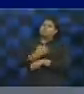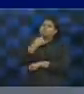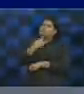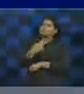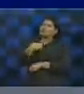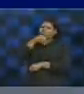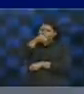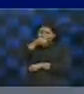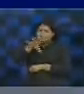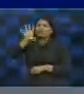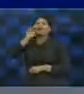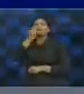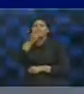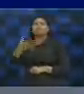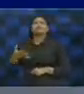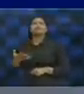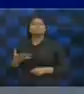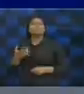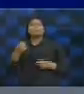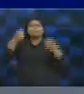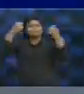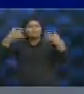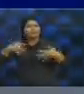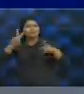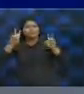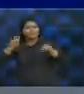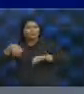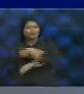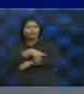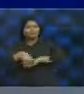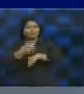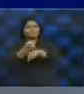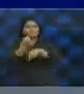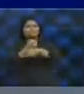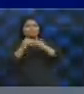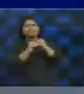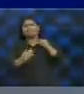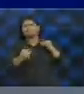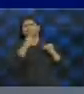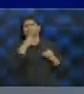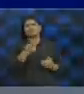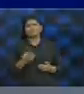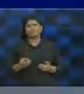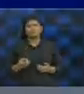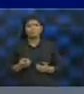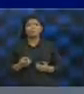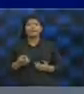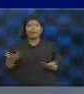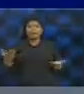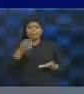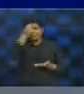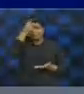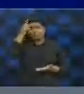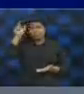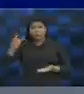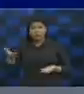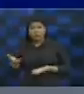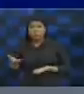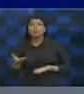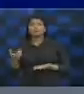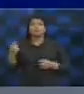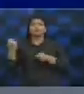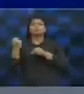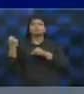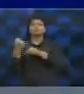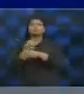de asfalto na cidade de Manaus. A atual administração contratou 1 milhão e 300 mil toneladas de